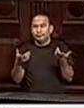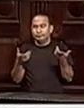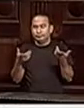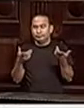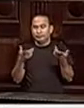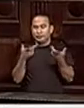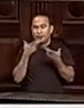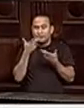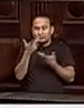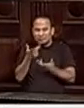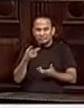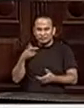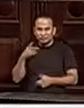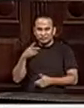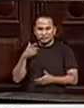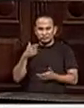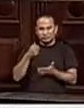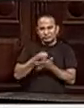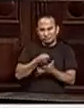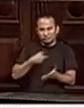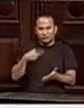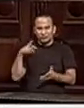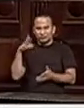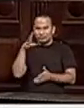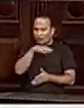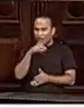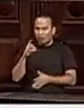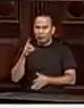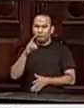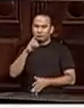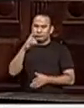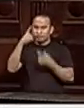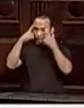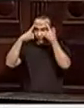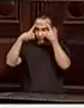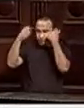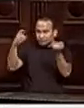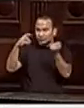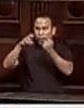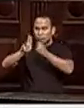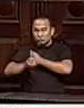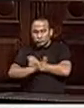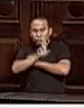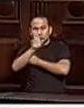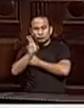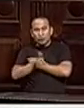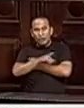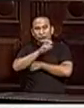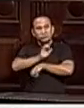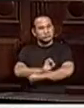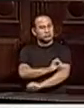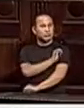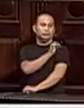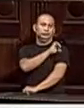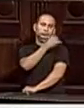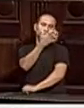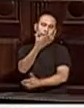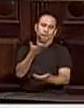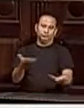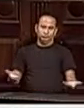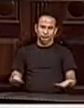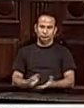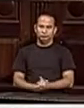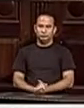forma brutal e perversa o usuário destes serviços no estado do Rio de